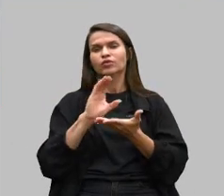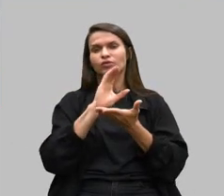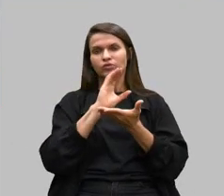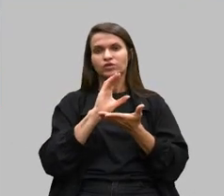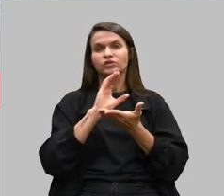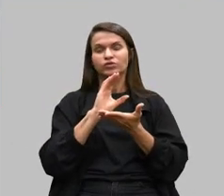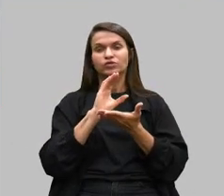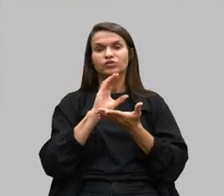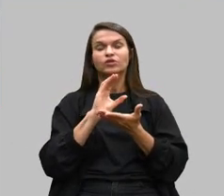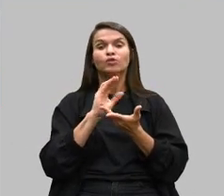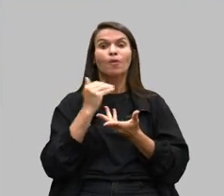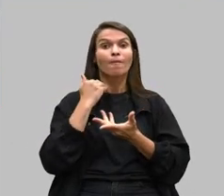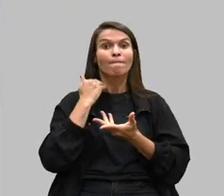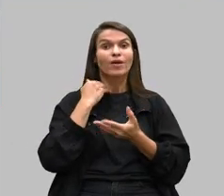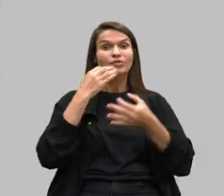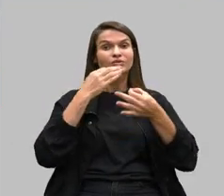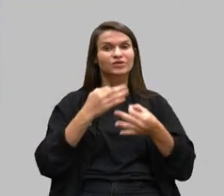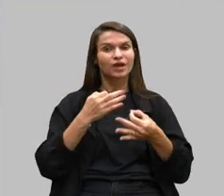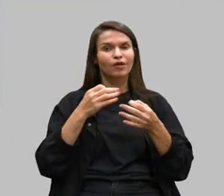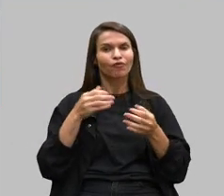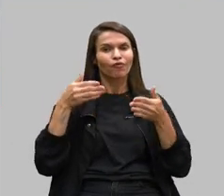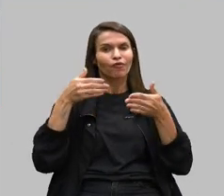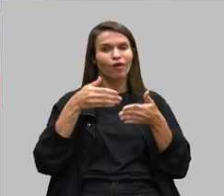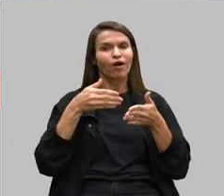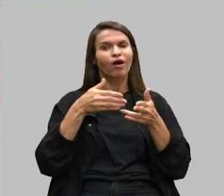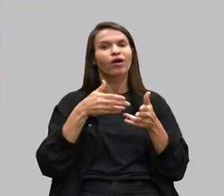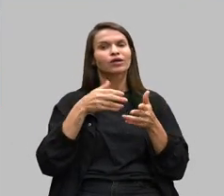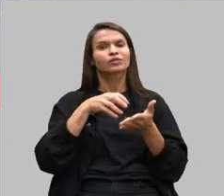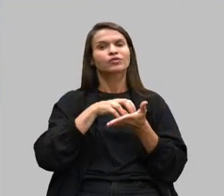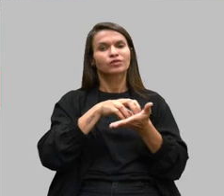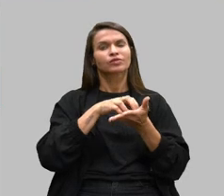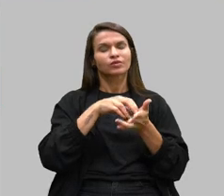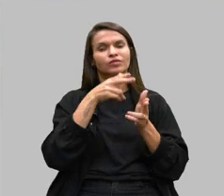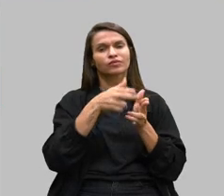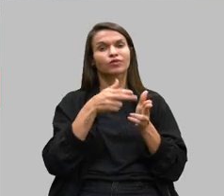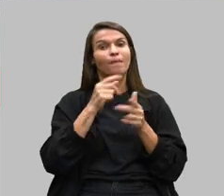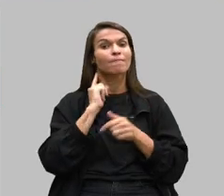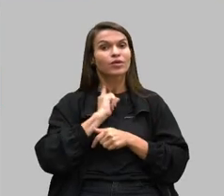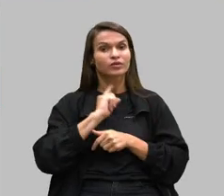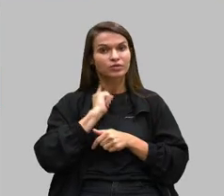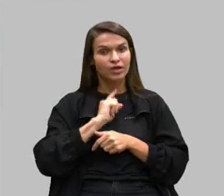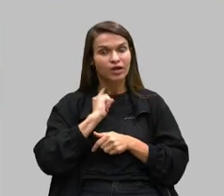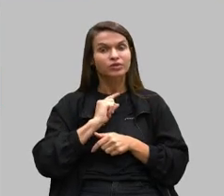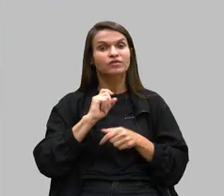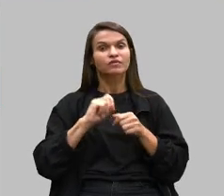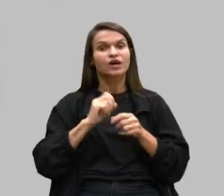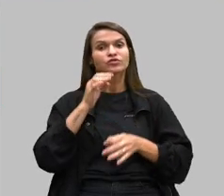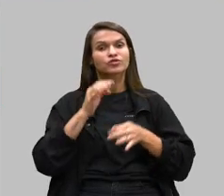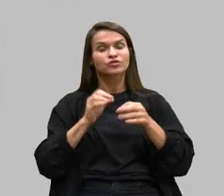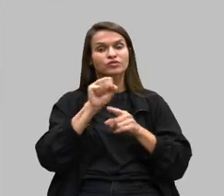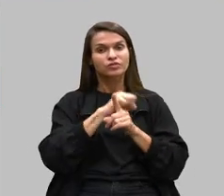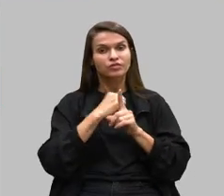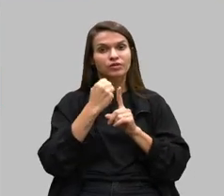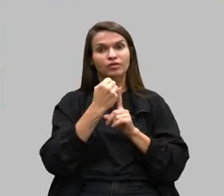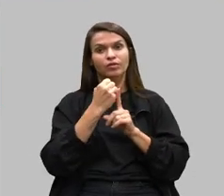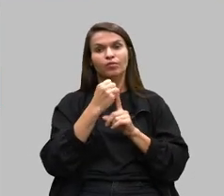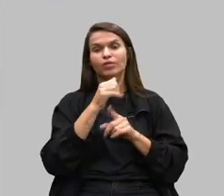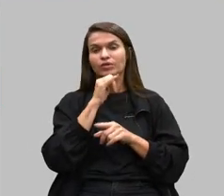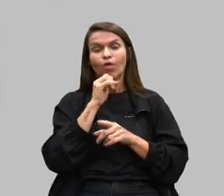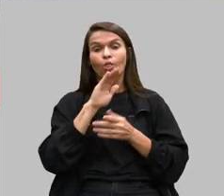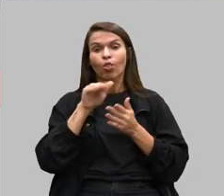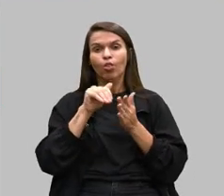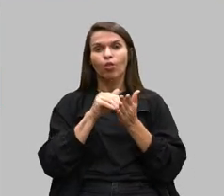conta específica paraa ferrovia e que tenha lá conta ferrovia Minas Gerais e que a gente faça justiça social e todo esse recurso de outorga que tá sendo pago